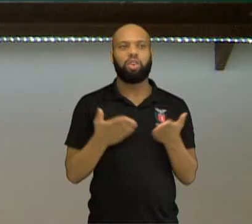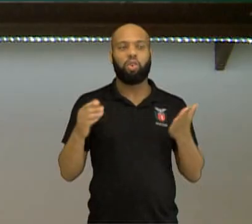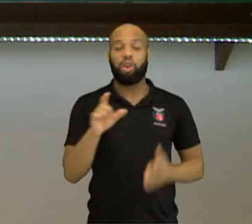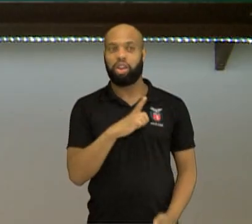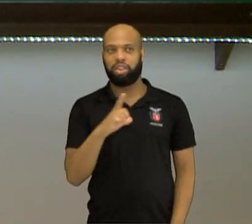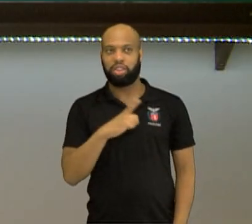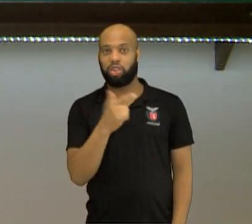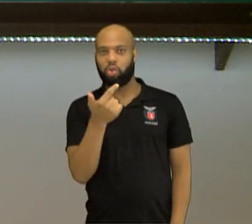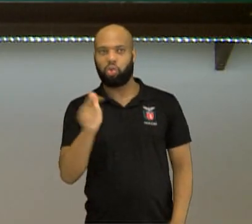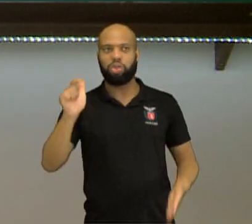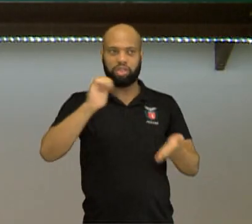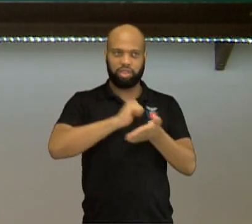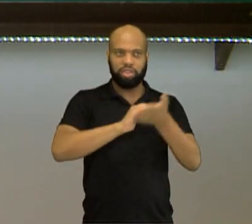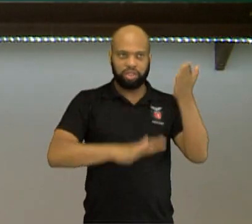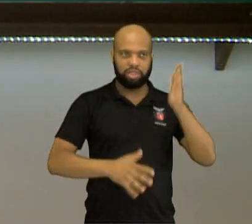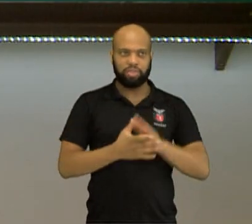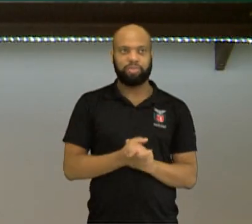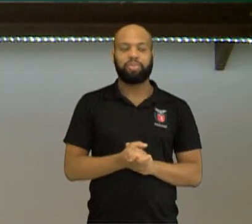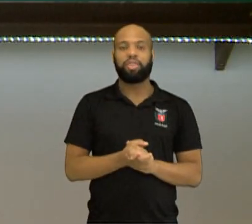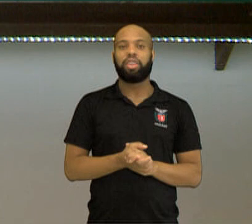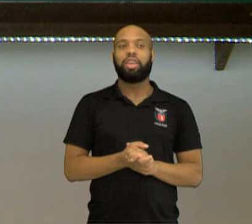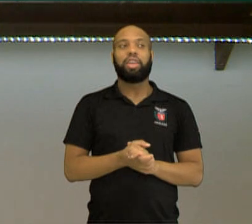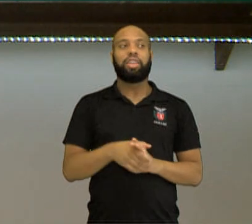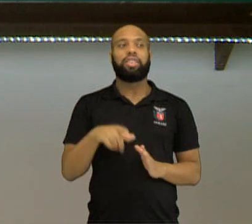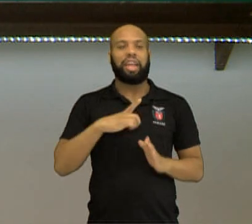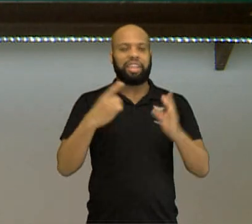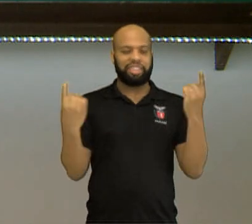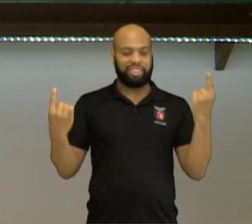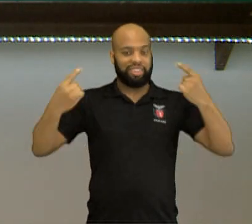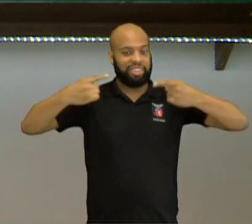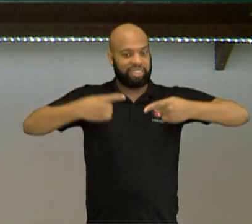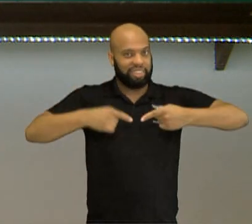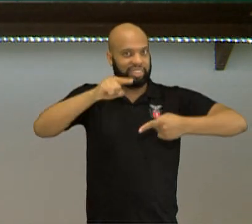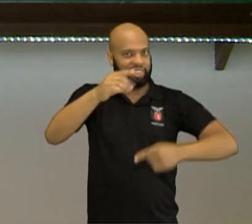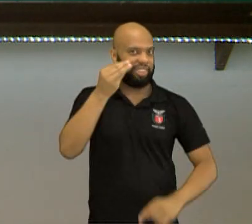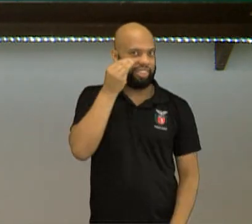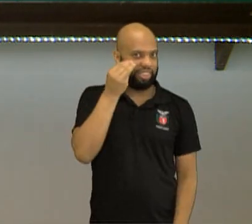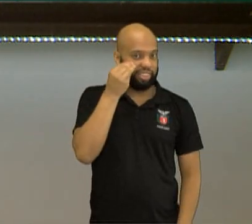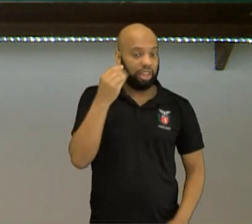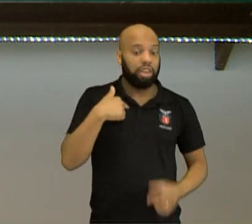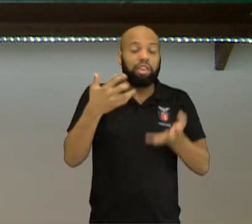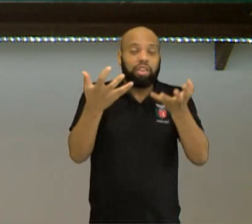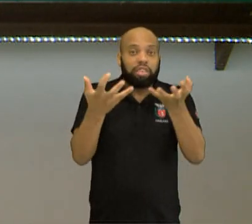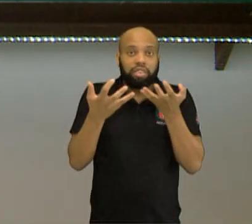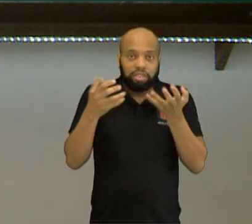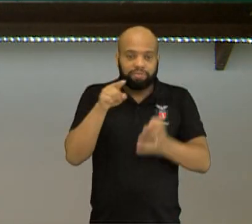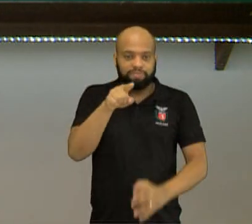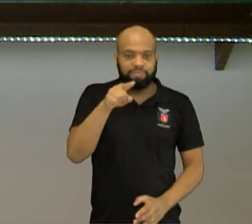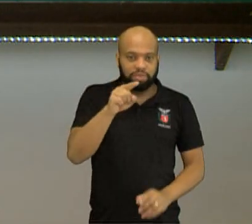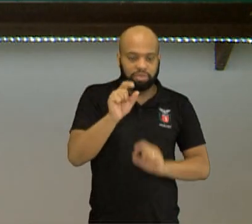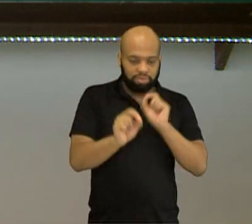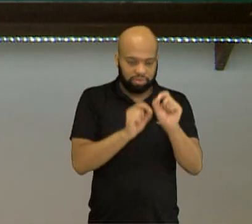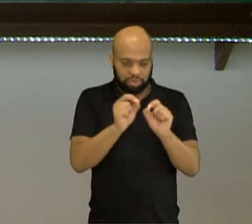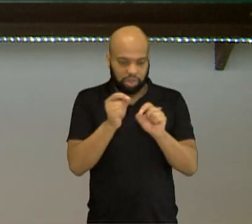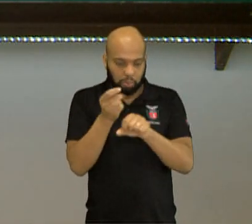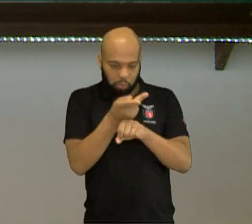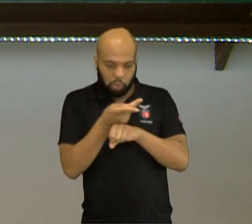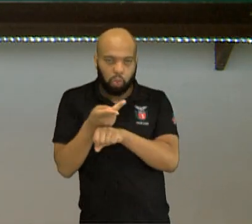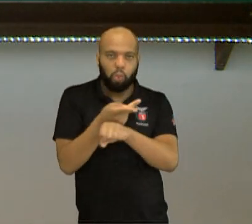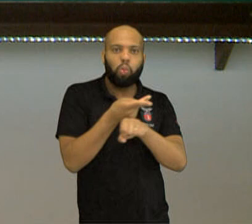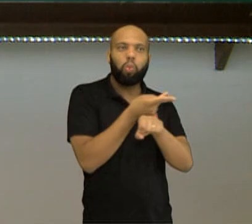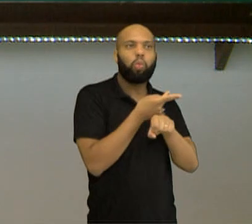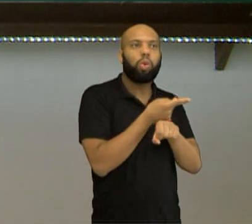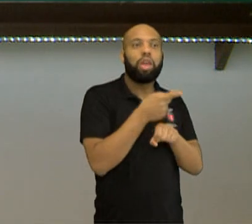Bom, mas agora eu tenho um outro desafio para você. Eu gostaria que você procurasse, pode ser no